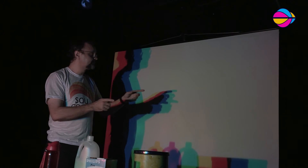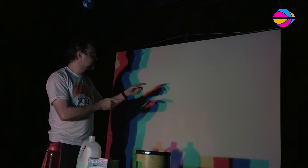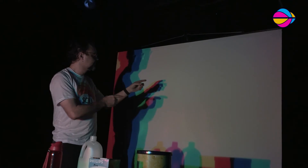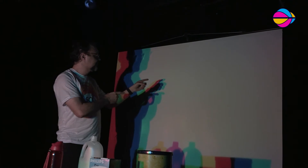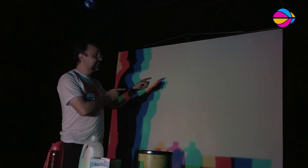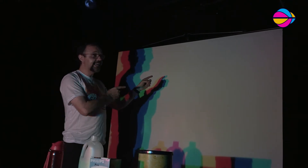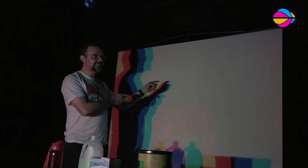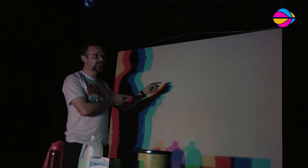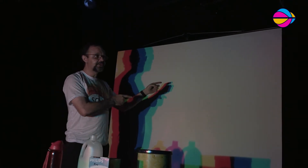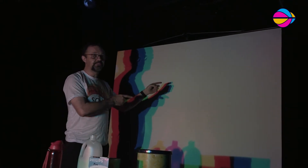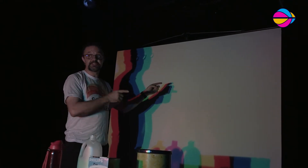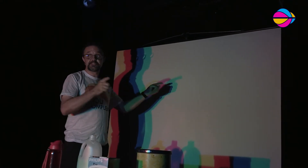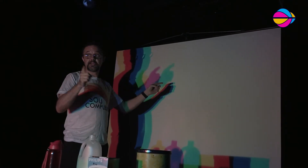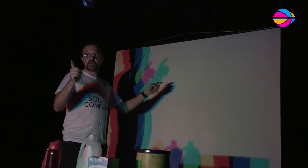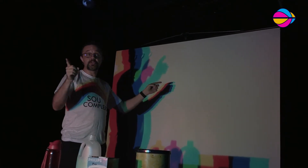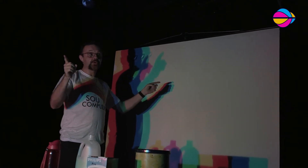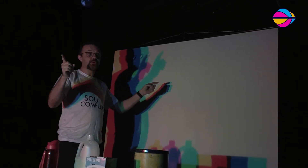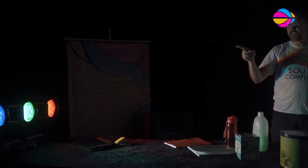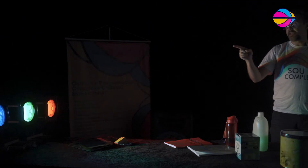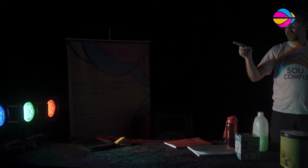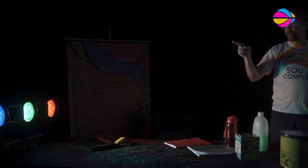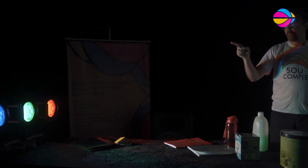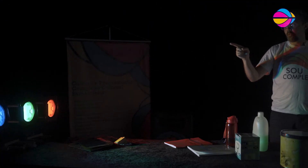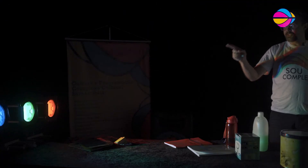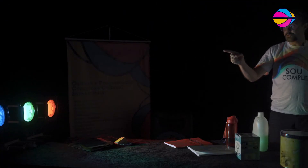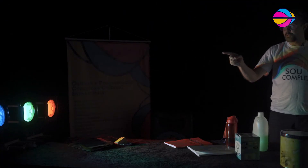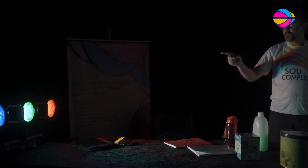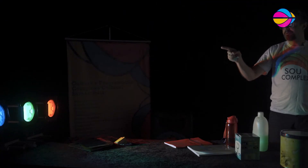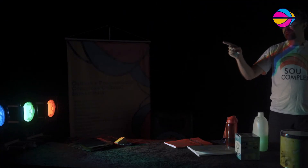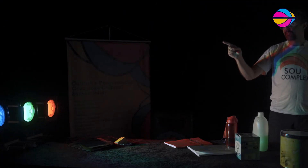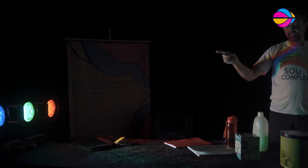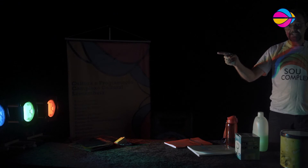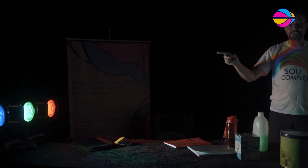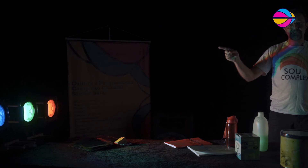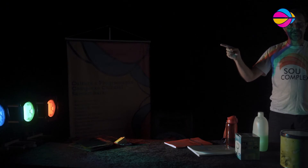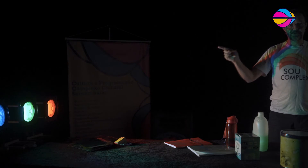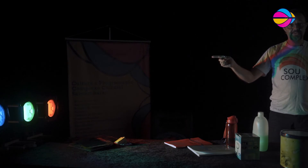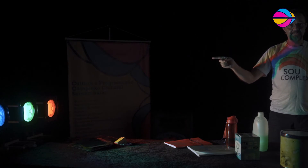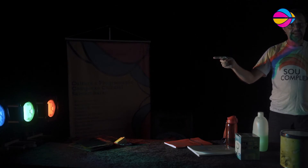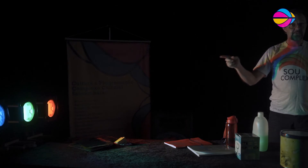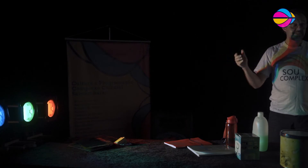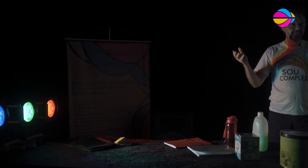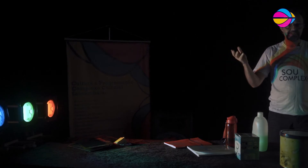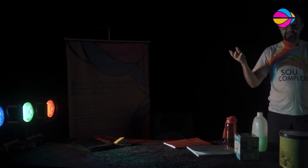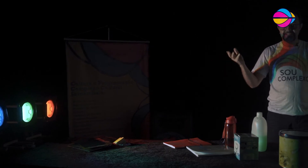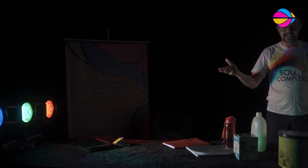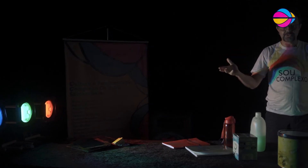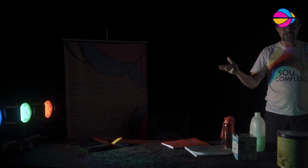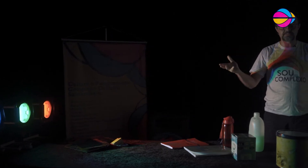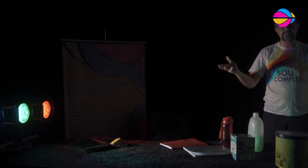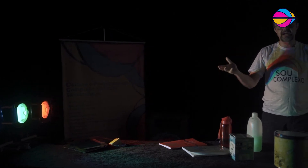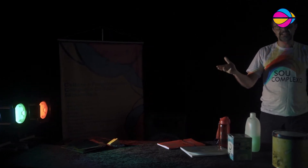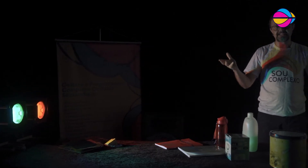Percebam que essa superfície, quando eu coloquei o azul, o verde e o vermelho, que são